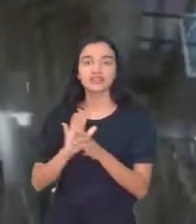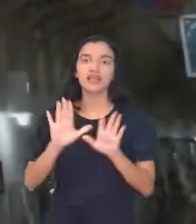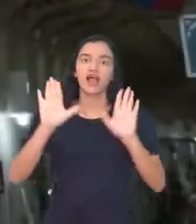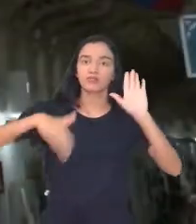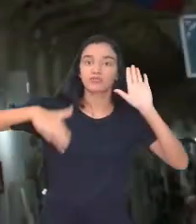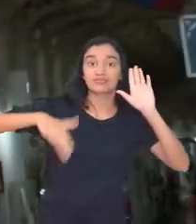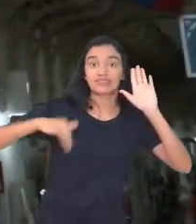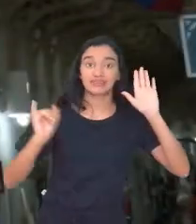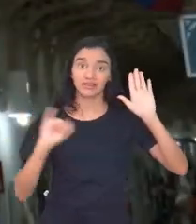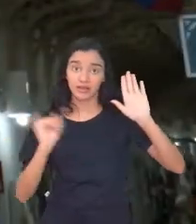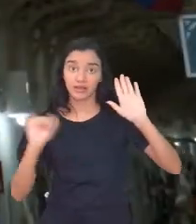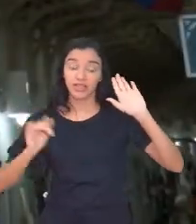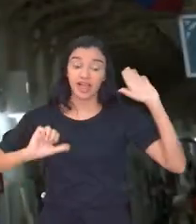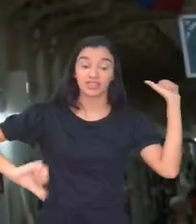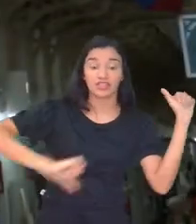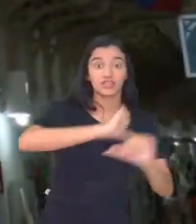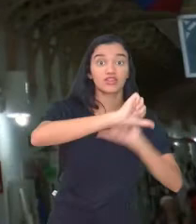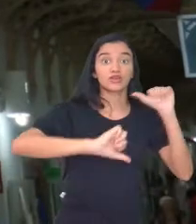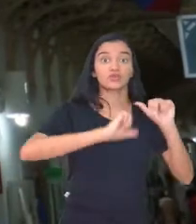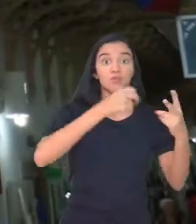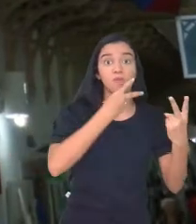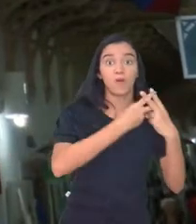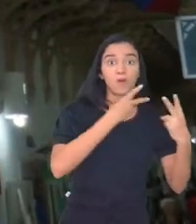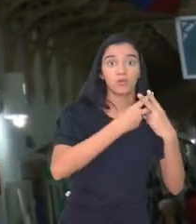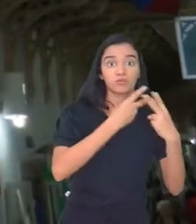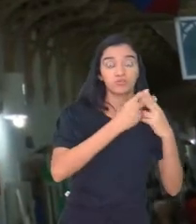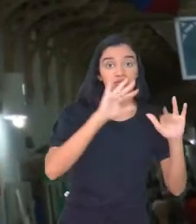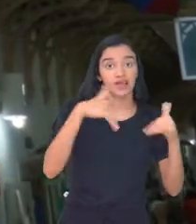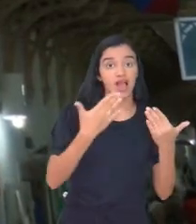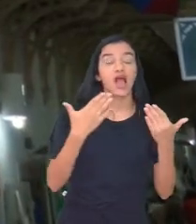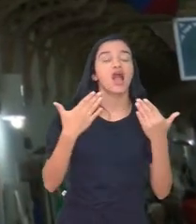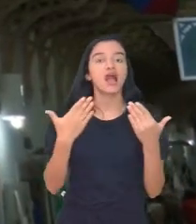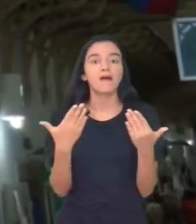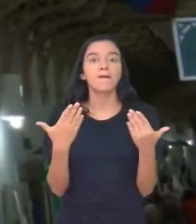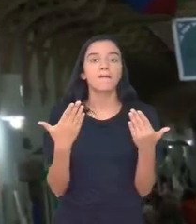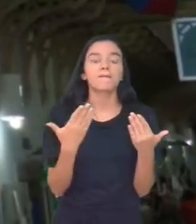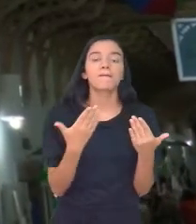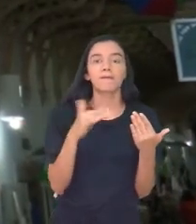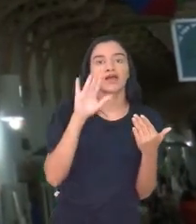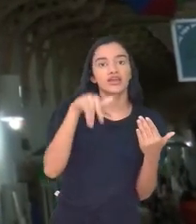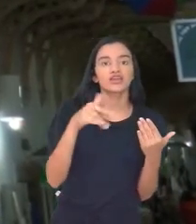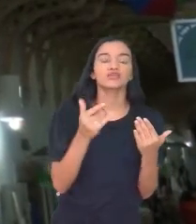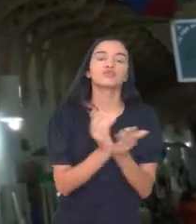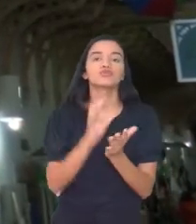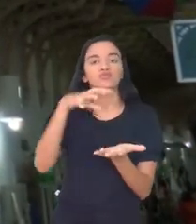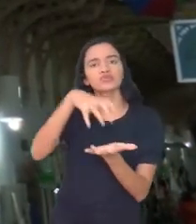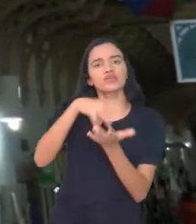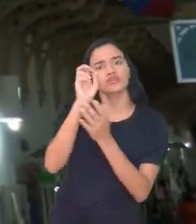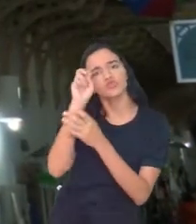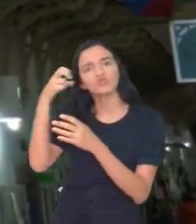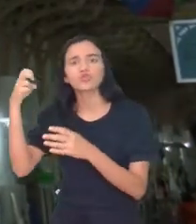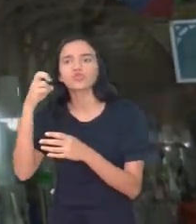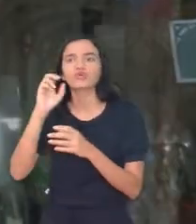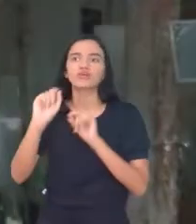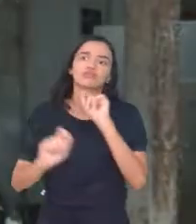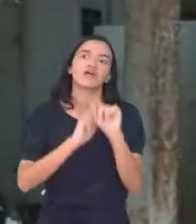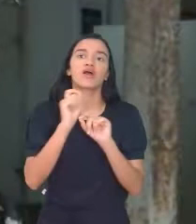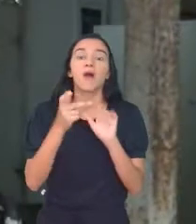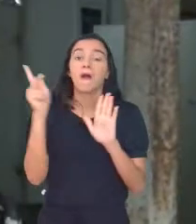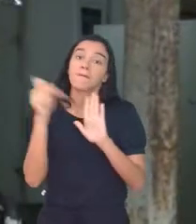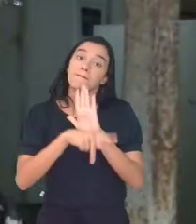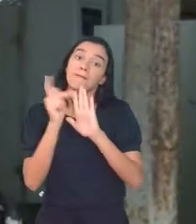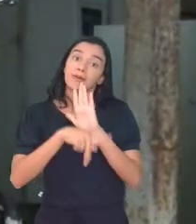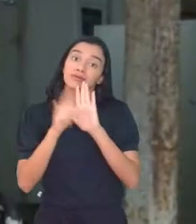de transformar a Casa de Detenção, a antiga Casa de Detenção, em um centro de cultura foi um projeto